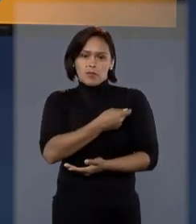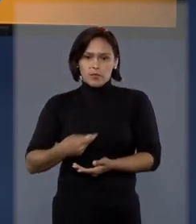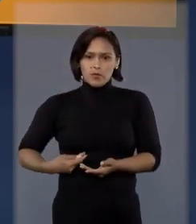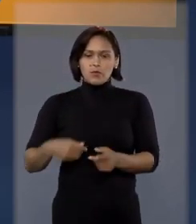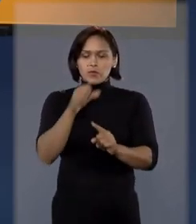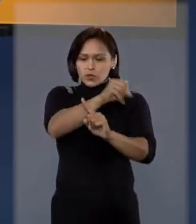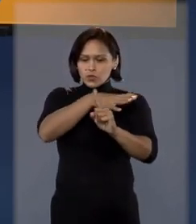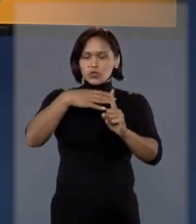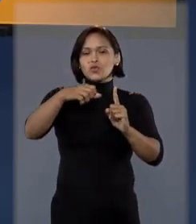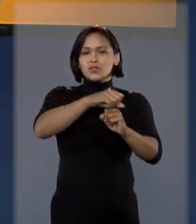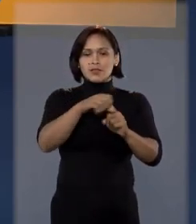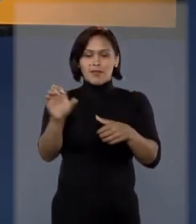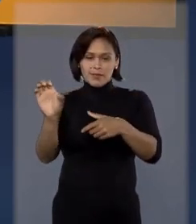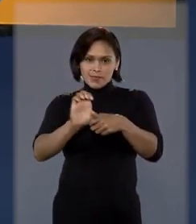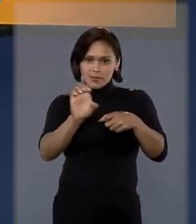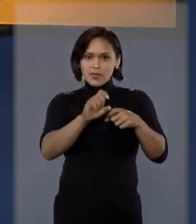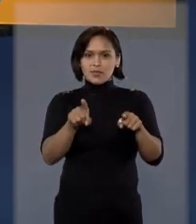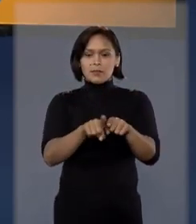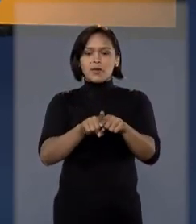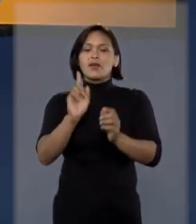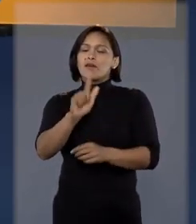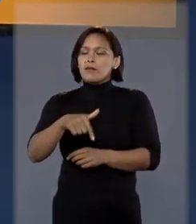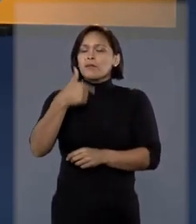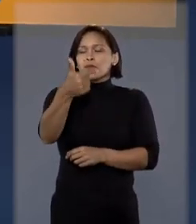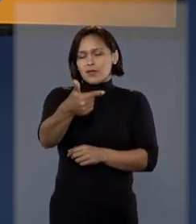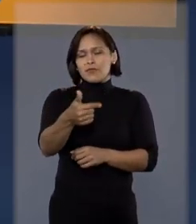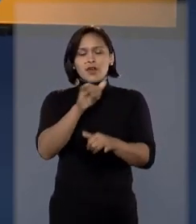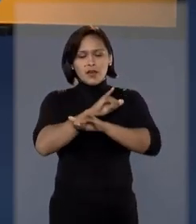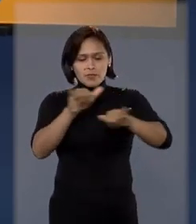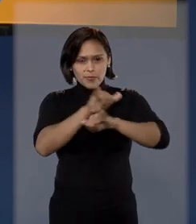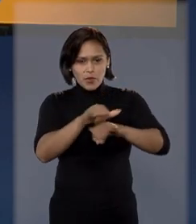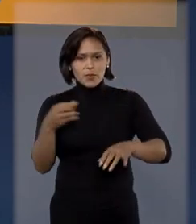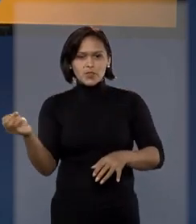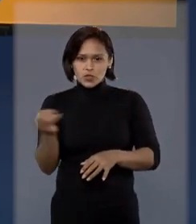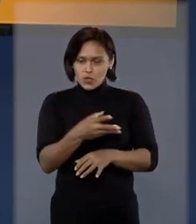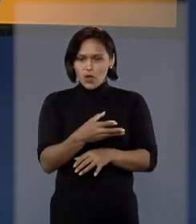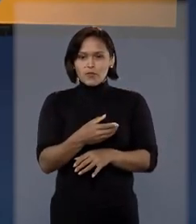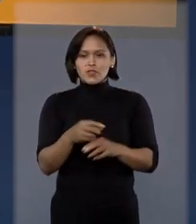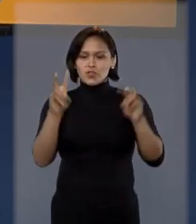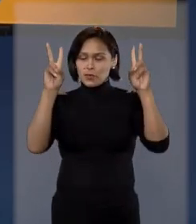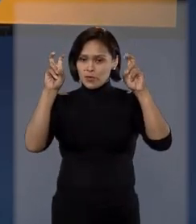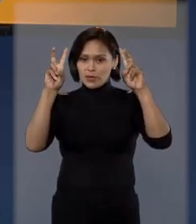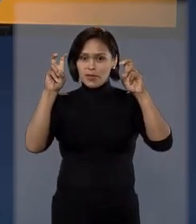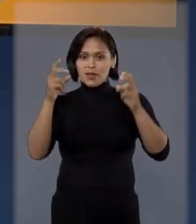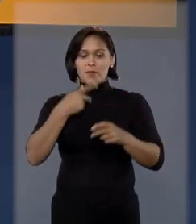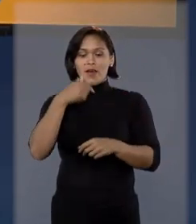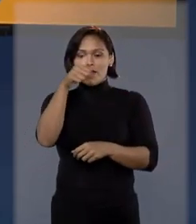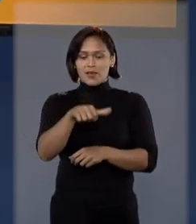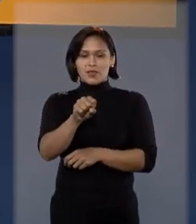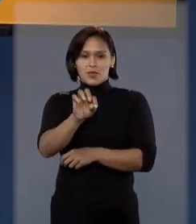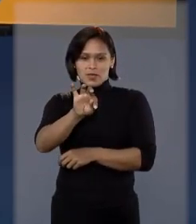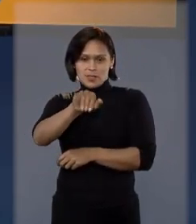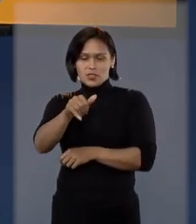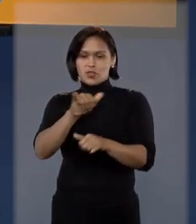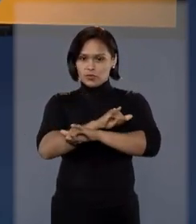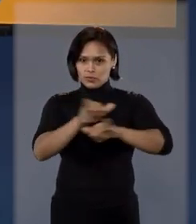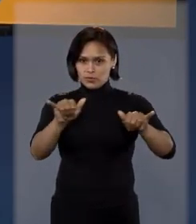e sociedade civil. Mais para frente, a gente traz novas informações sobre o assunto para você aqui no